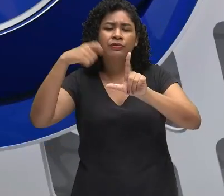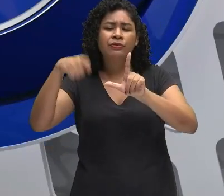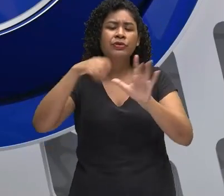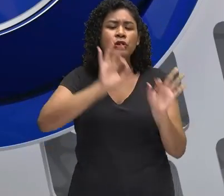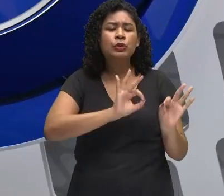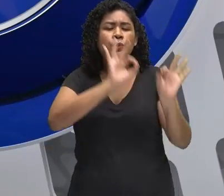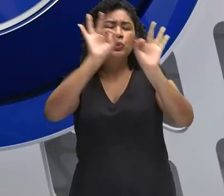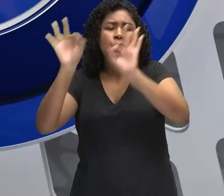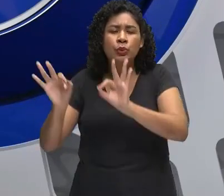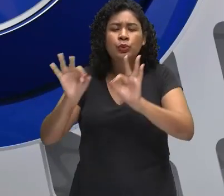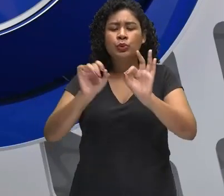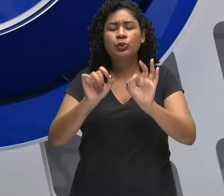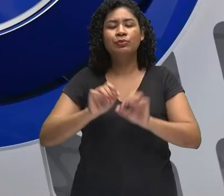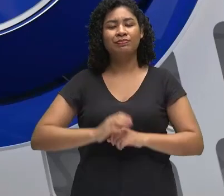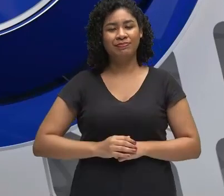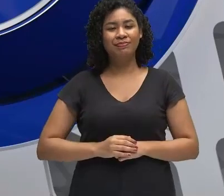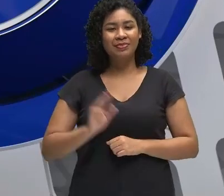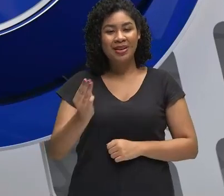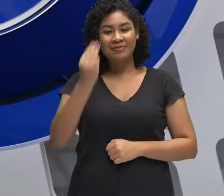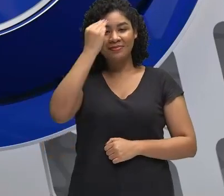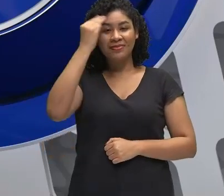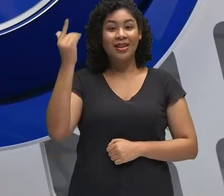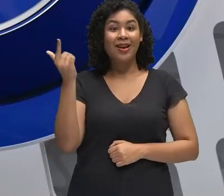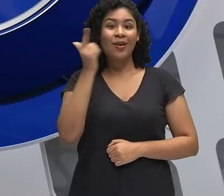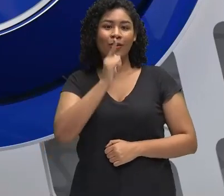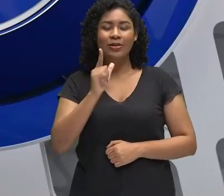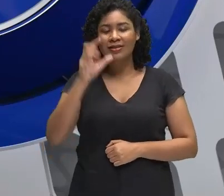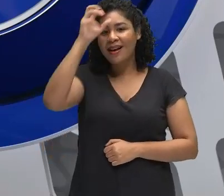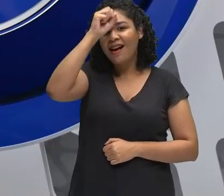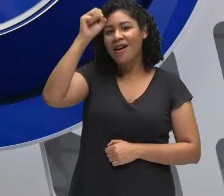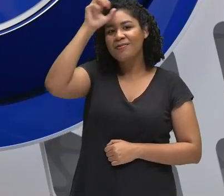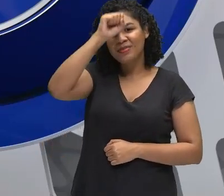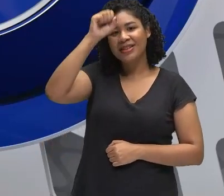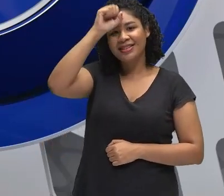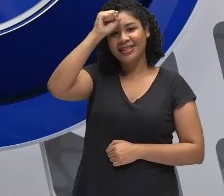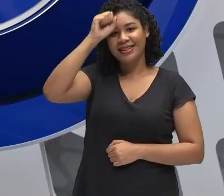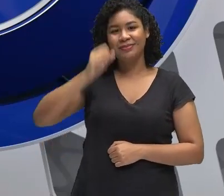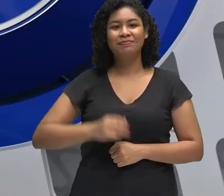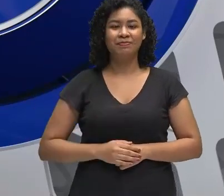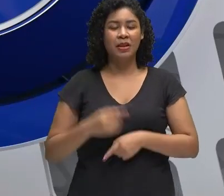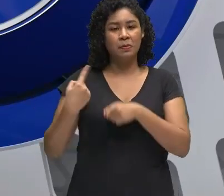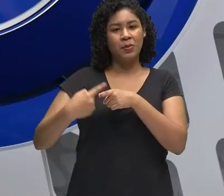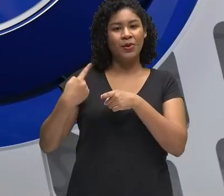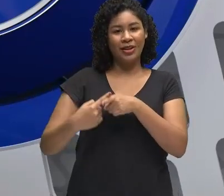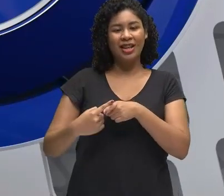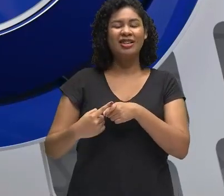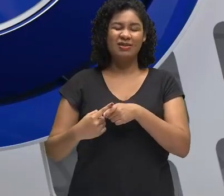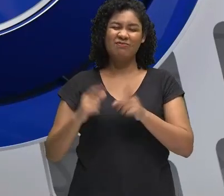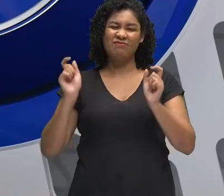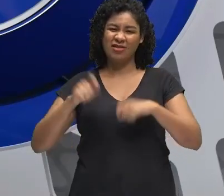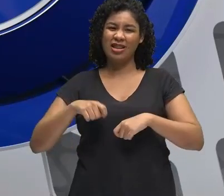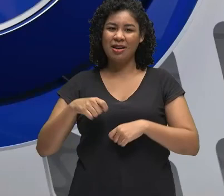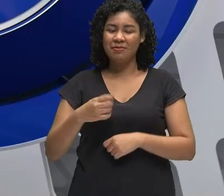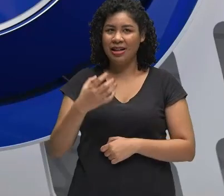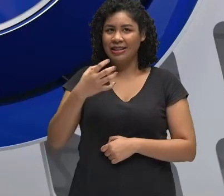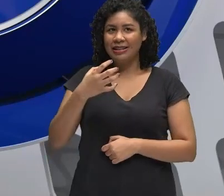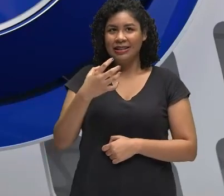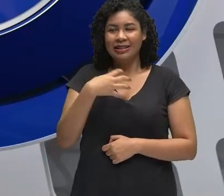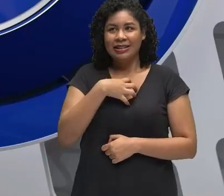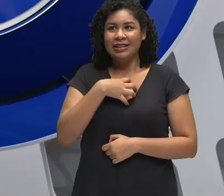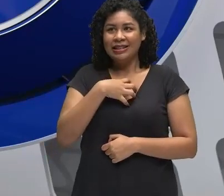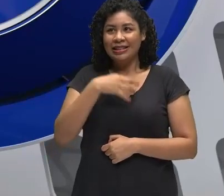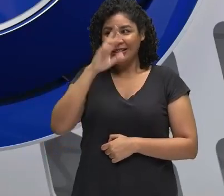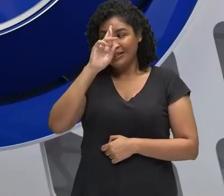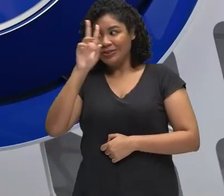Tem que memorizar eles, tudo bem? Para você poder aprender essa forma deles no passado, porque realmente eles confundem, não é? Porque eles não têm